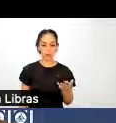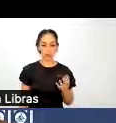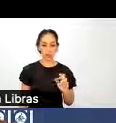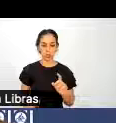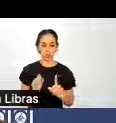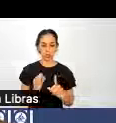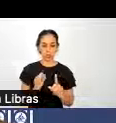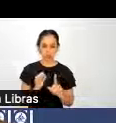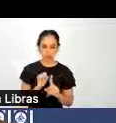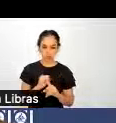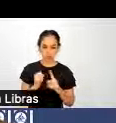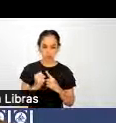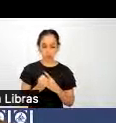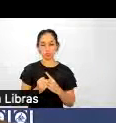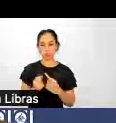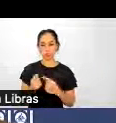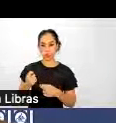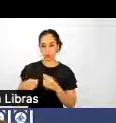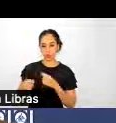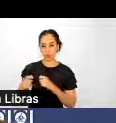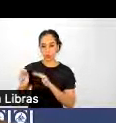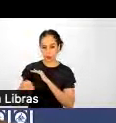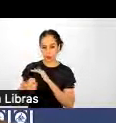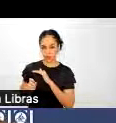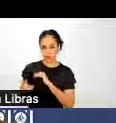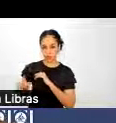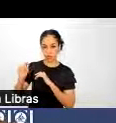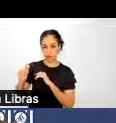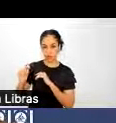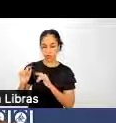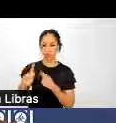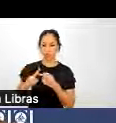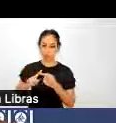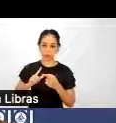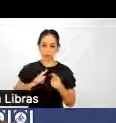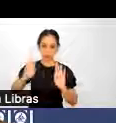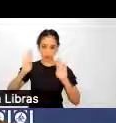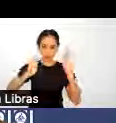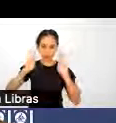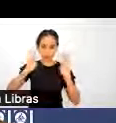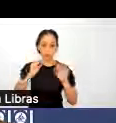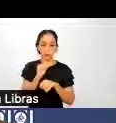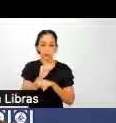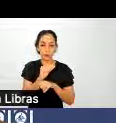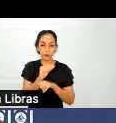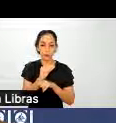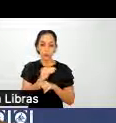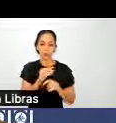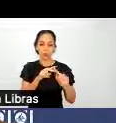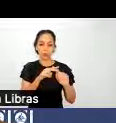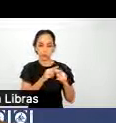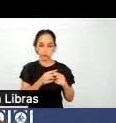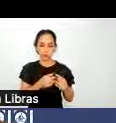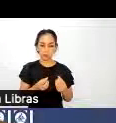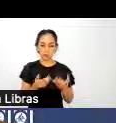que é uma empresa escolhida por licitação para cuidar da manutenção, oferecer o mobiliário,